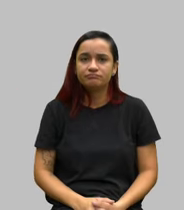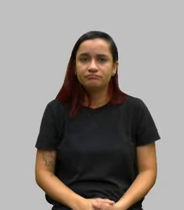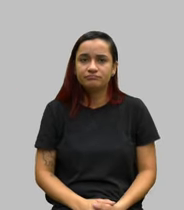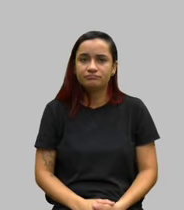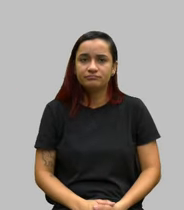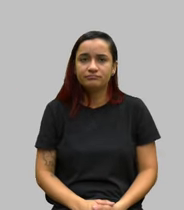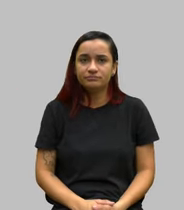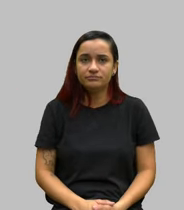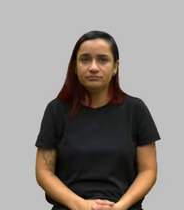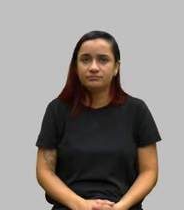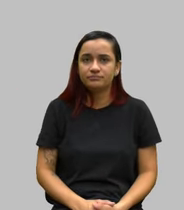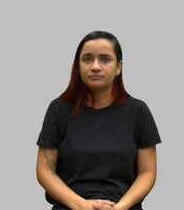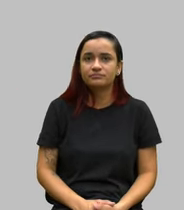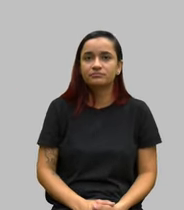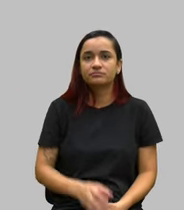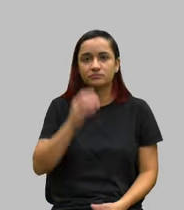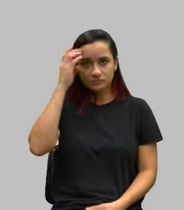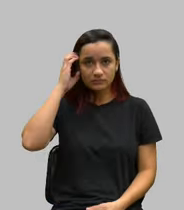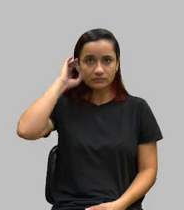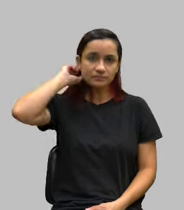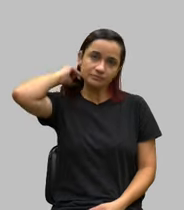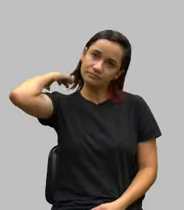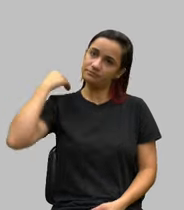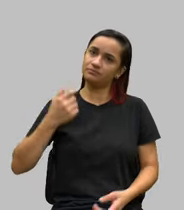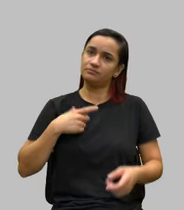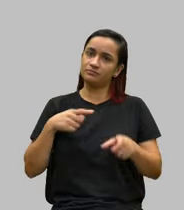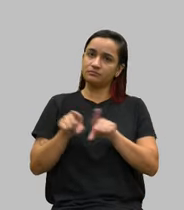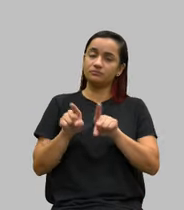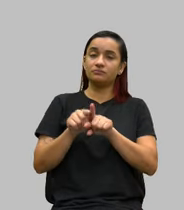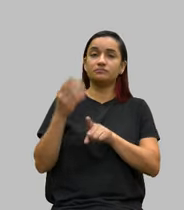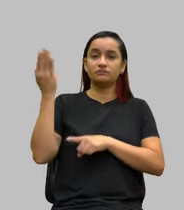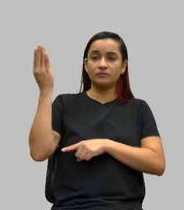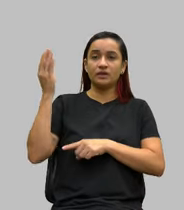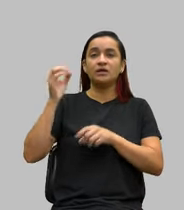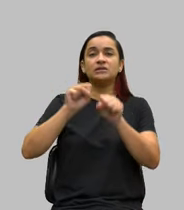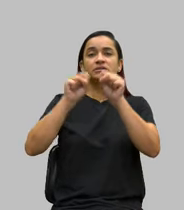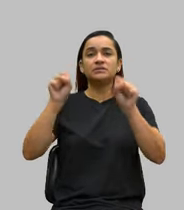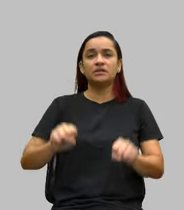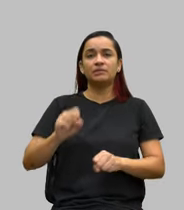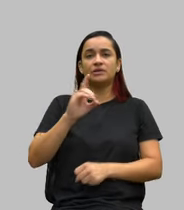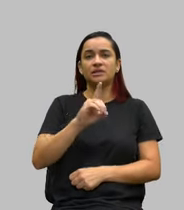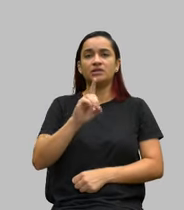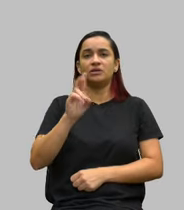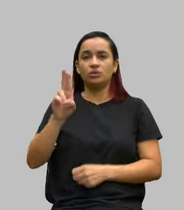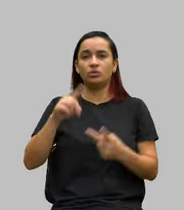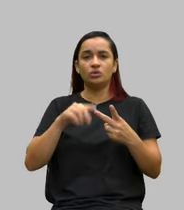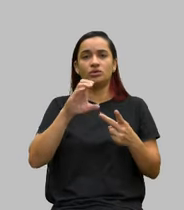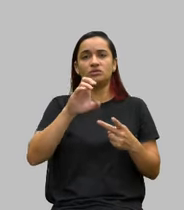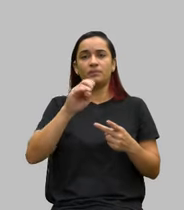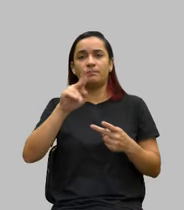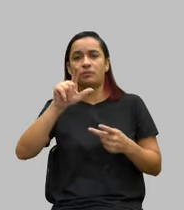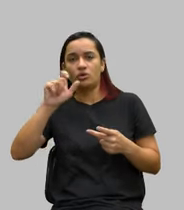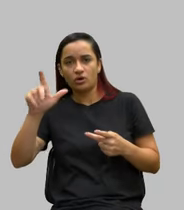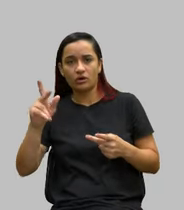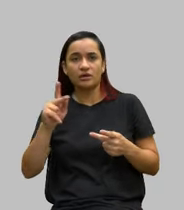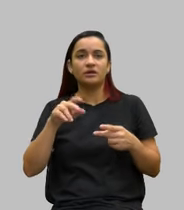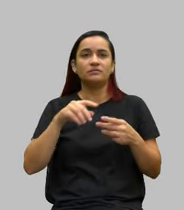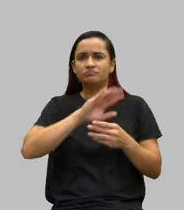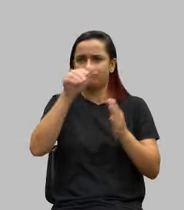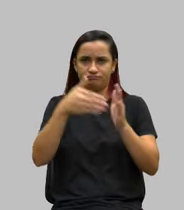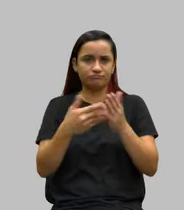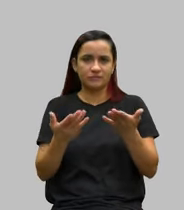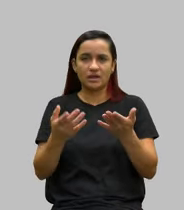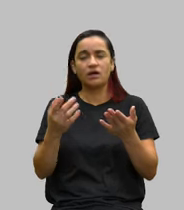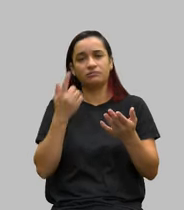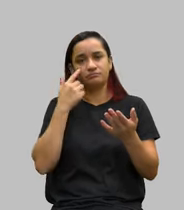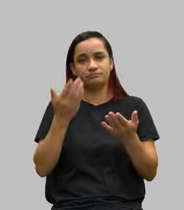celulares nós temos o sistema de né de ddu cblock CAD enfim tá aqui tudo à disposição também